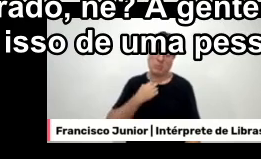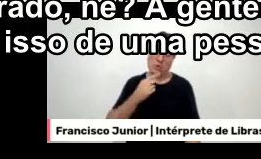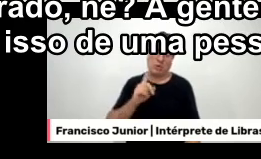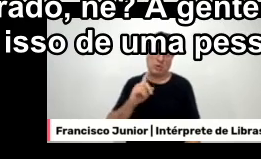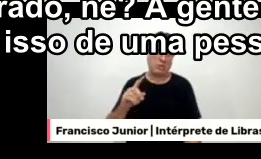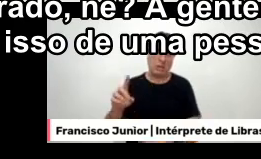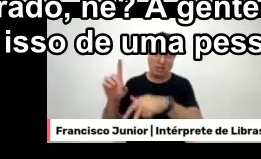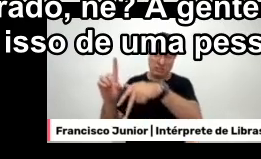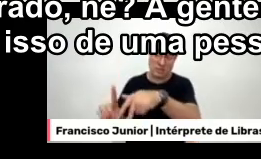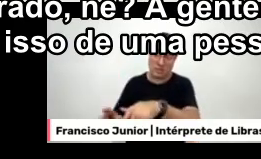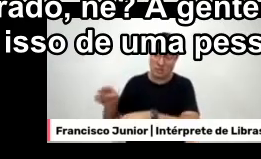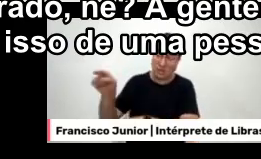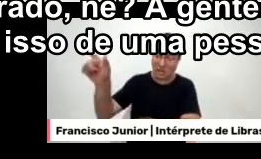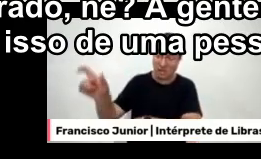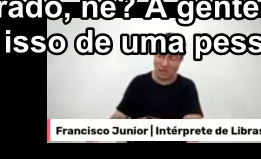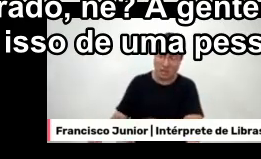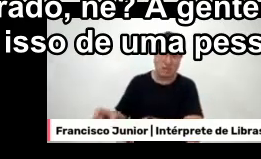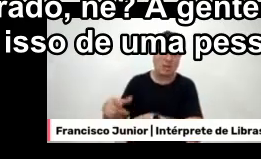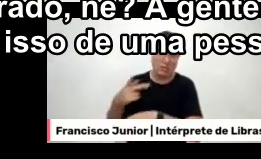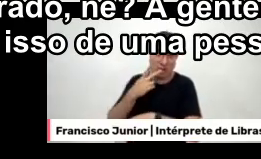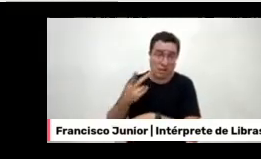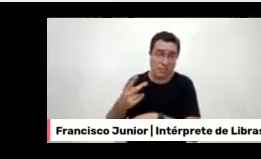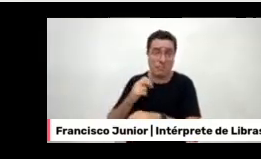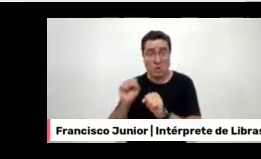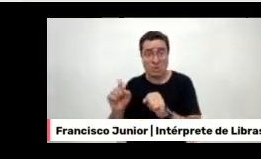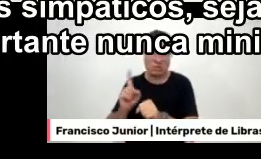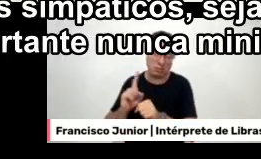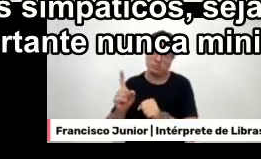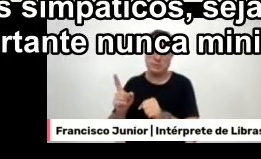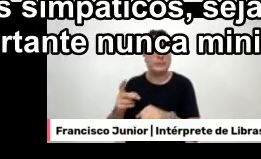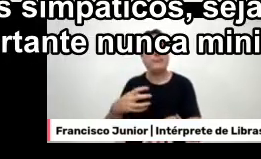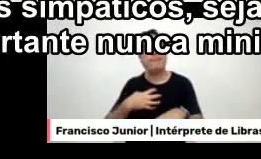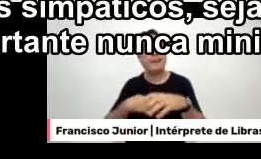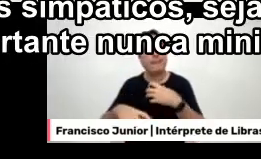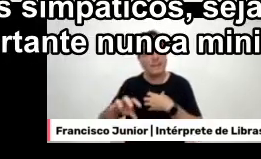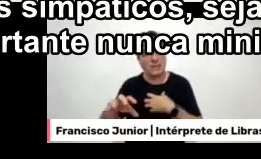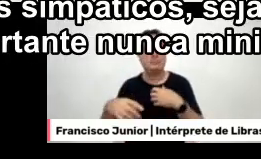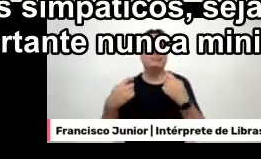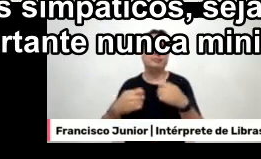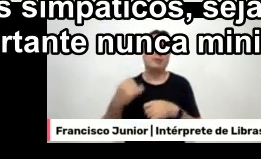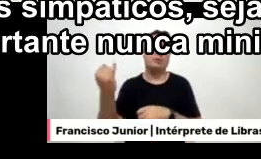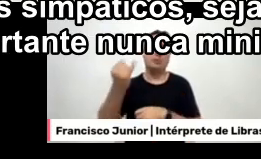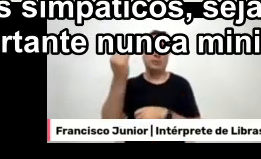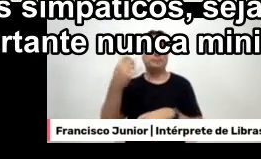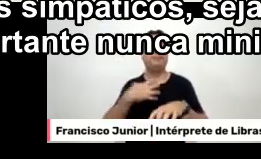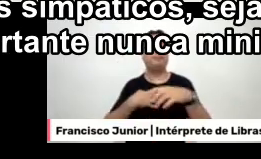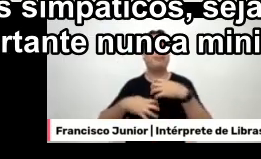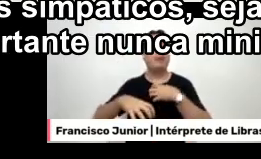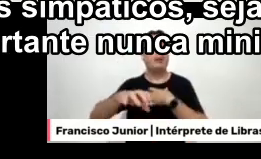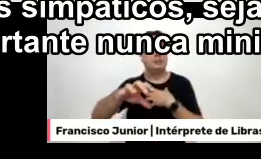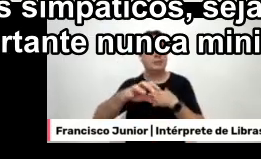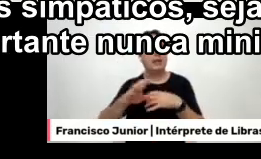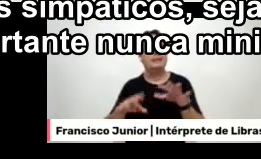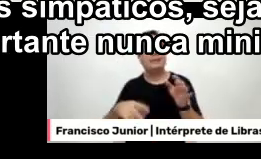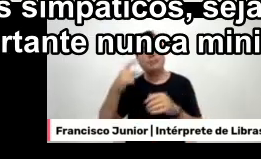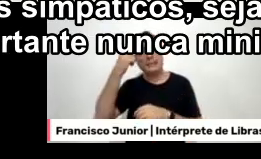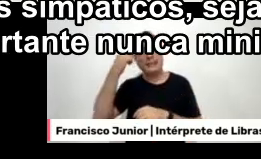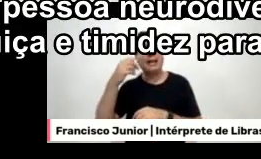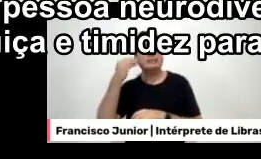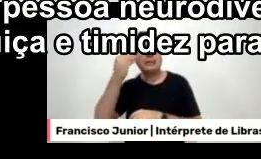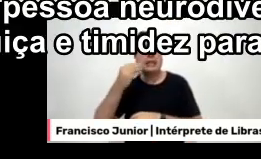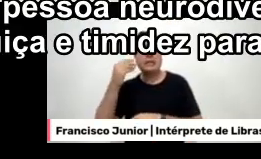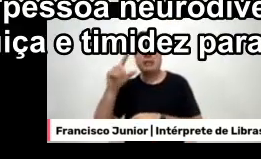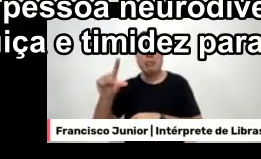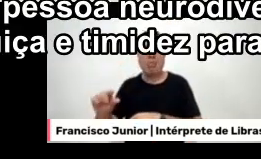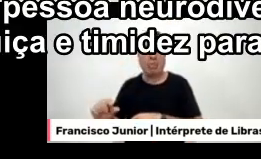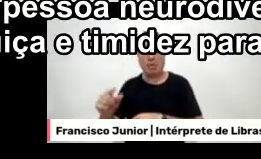com deficiência. Seja empático, sejamos todos empáticos. É importante nunca minimizar as experiências de uma